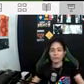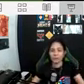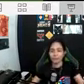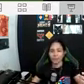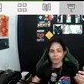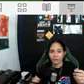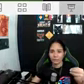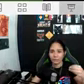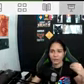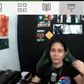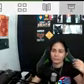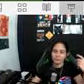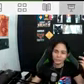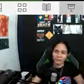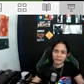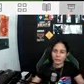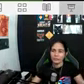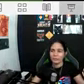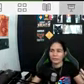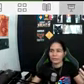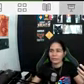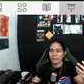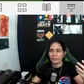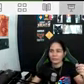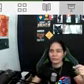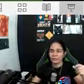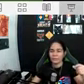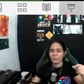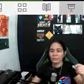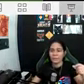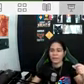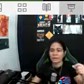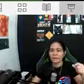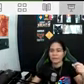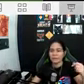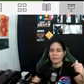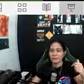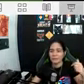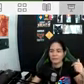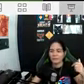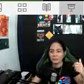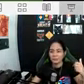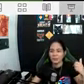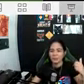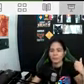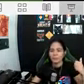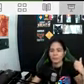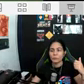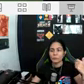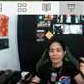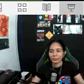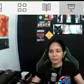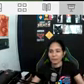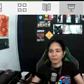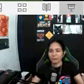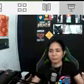sobre a questão que envolve também, quando se fala dessa situação, a gente estaria falando